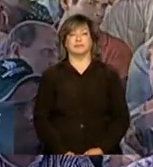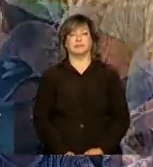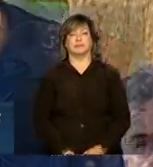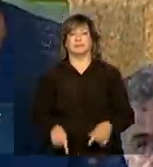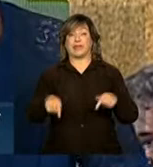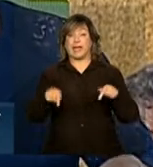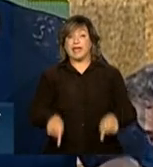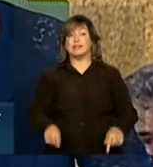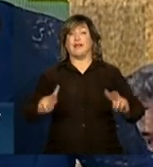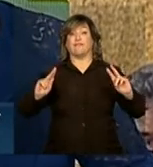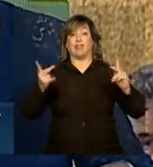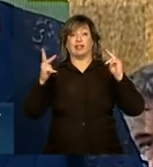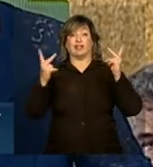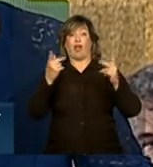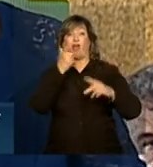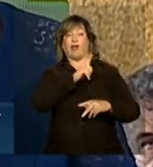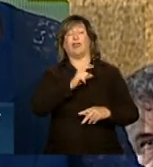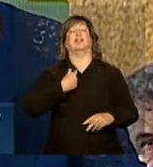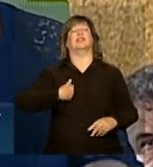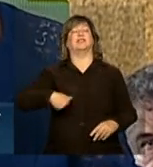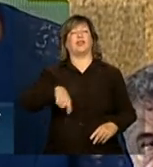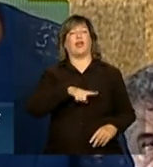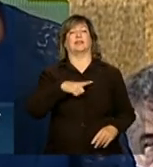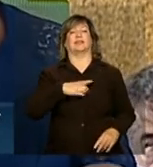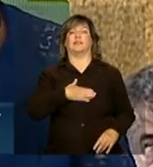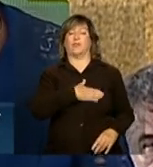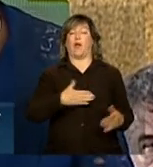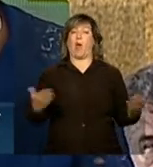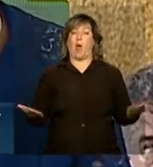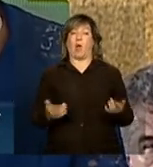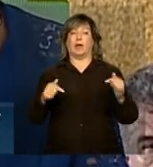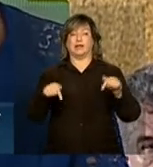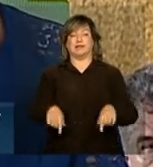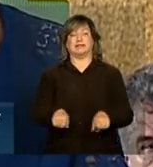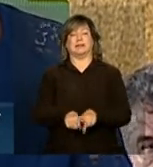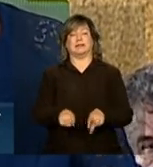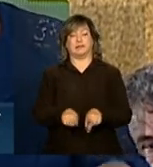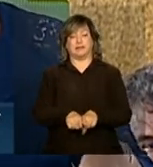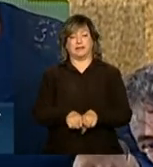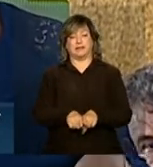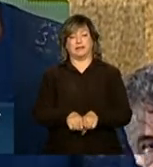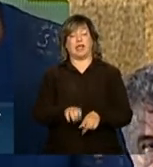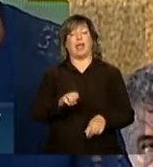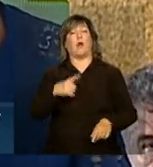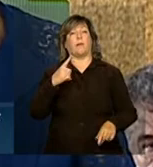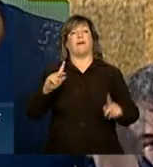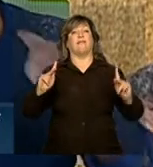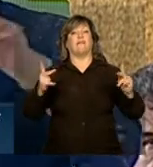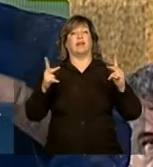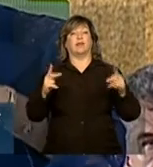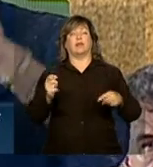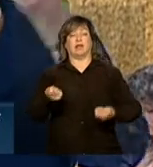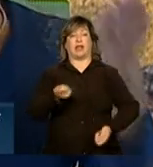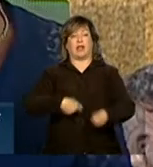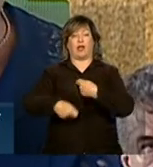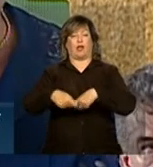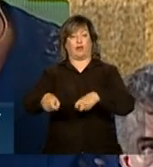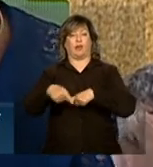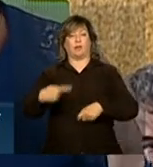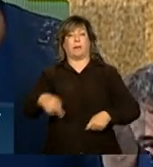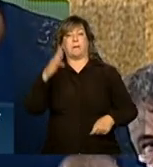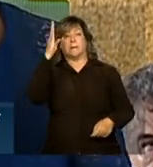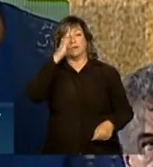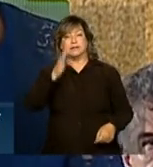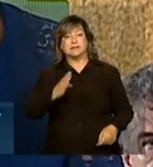Essa vitória é o que nós estamos celebrando hoje aqui também. É uma vitória do agronegócio do